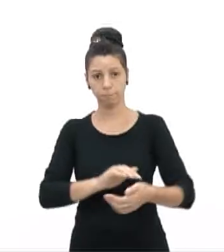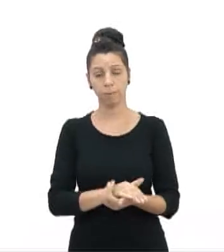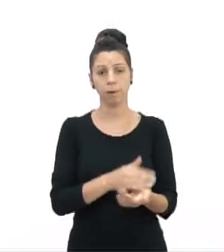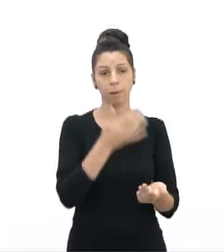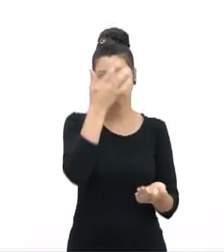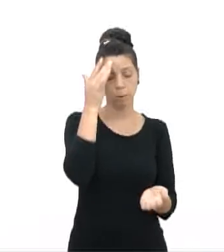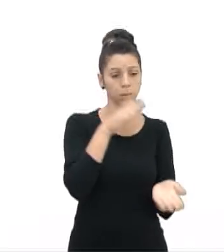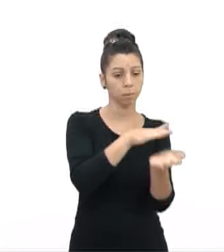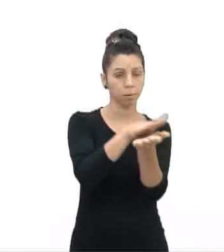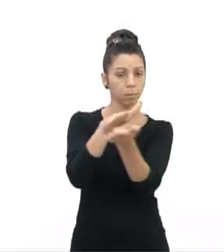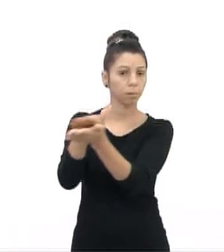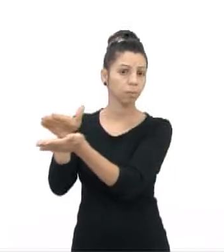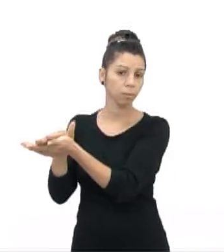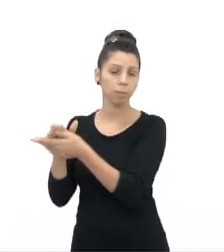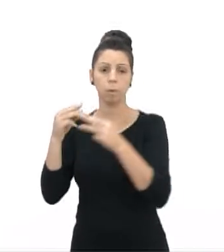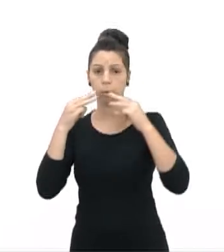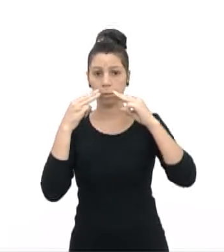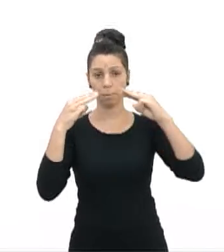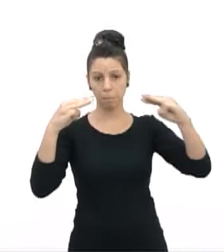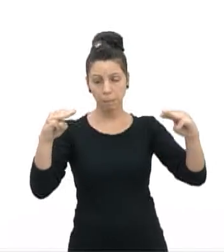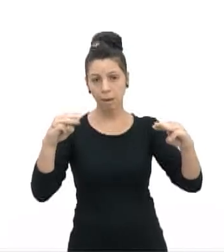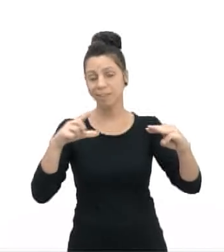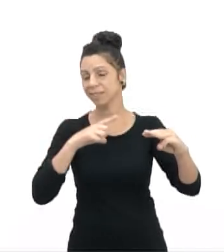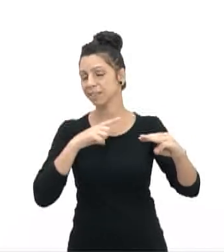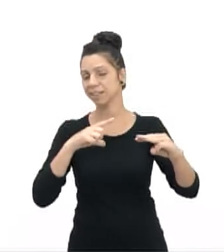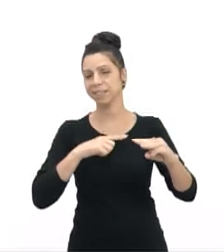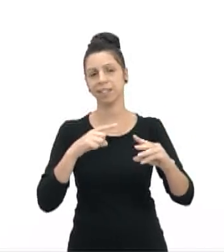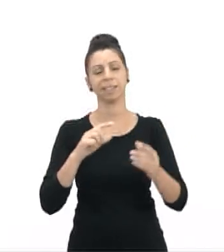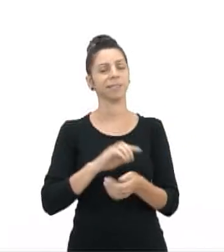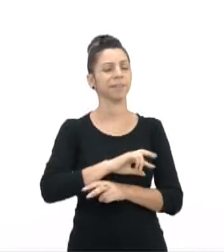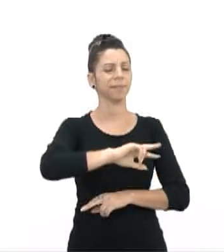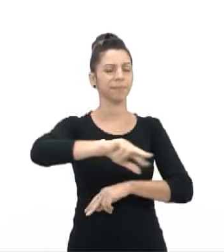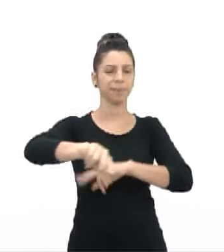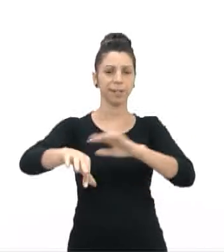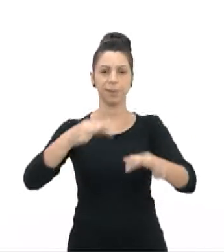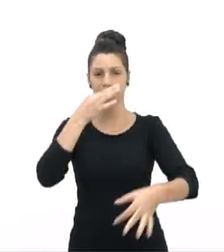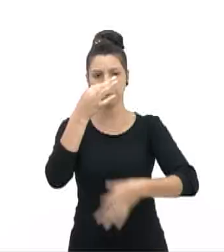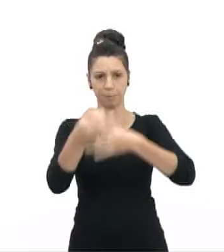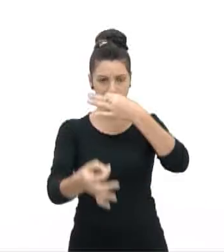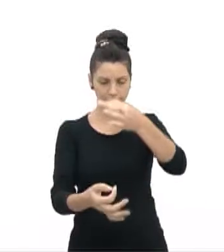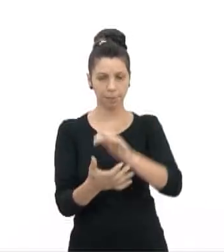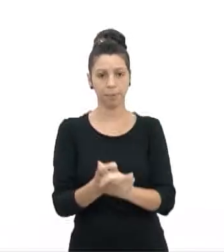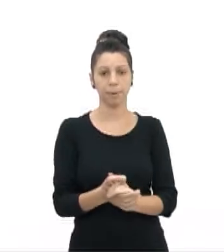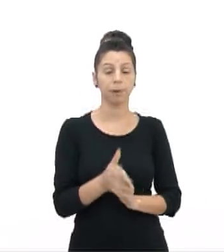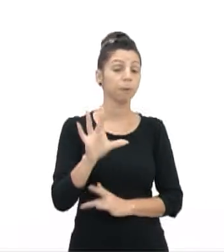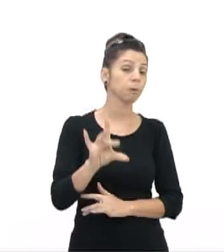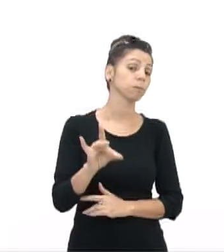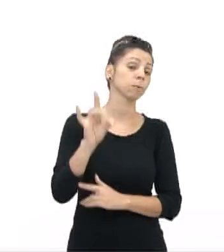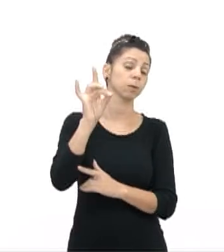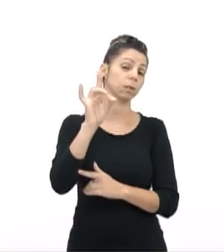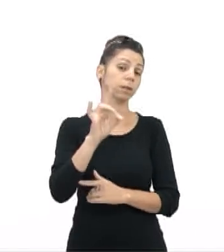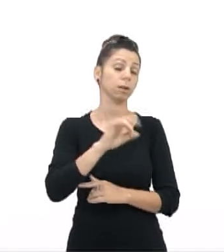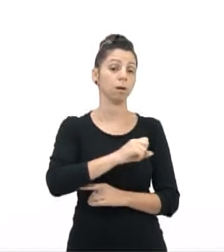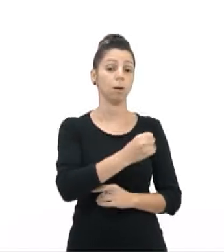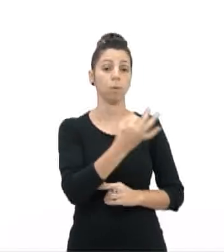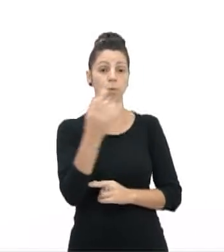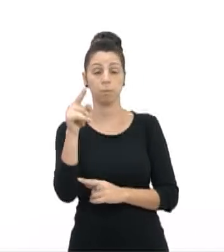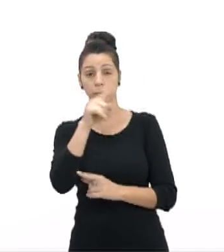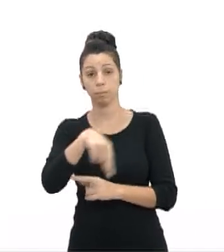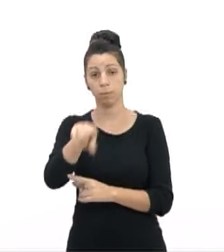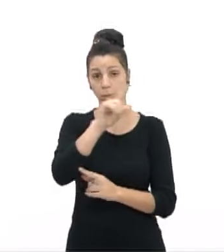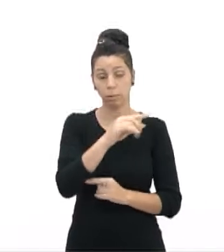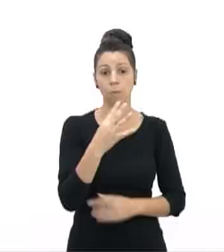pessoal de publicidade, do marketing, vai ter muita teoria sobre isso. A professora selecionou algumas coisas para a gente conhecer. Então, veja